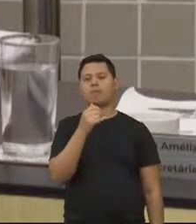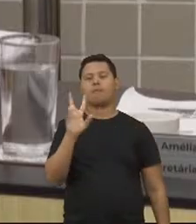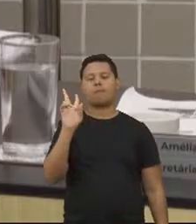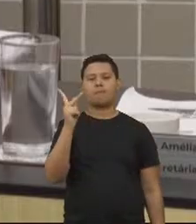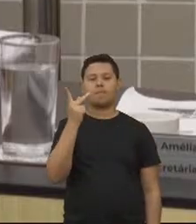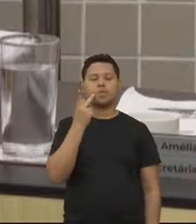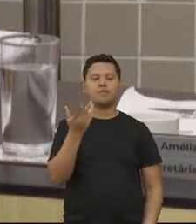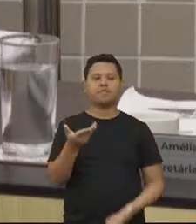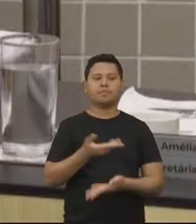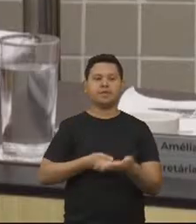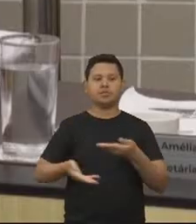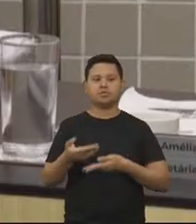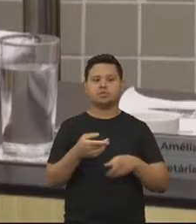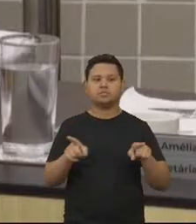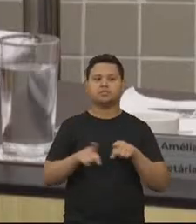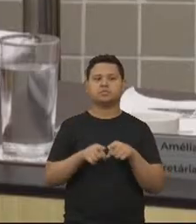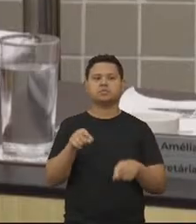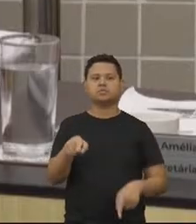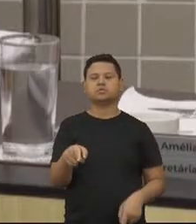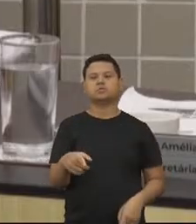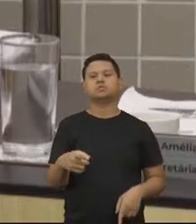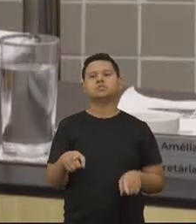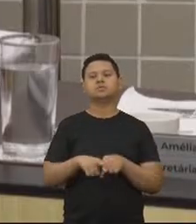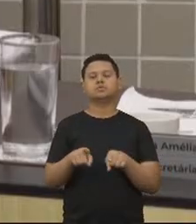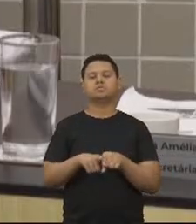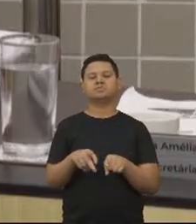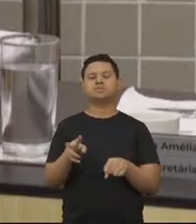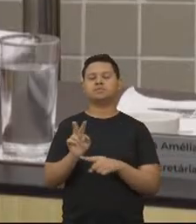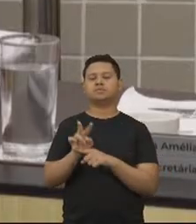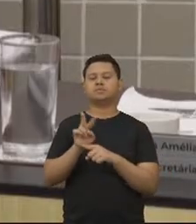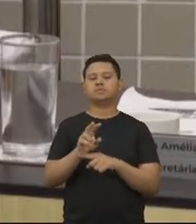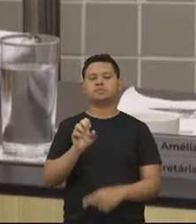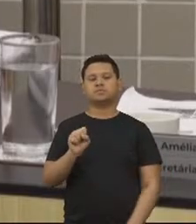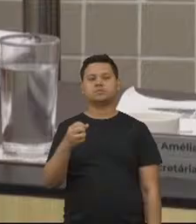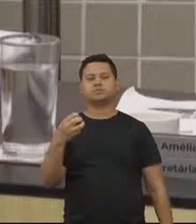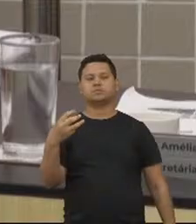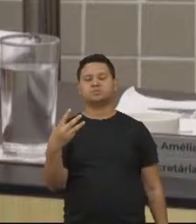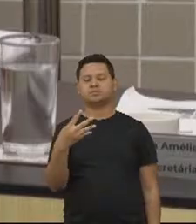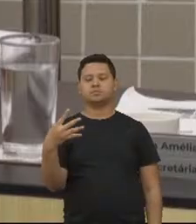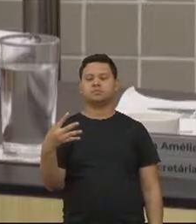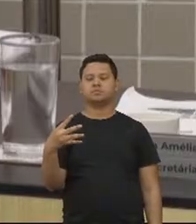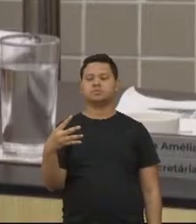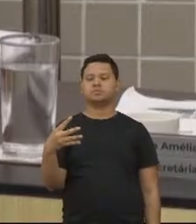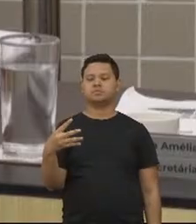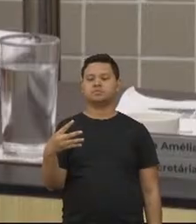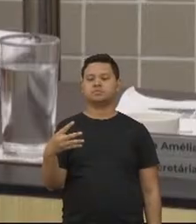Esporte. Moção 834.